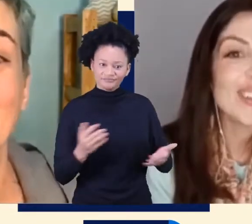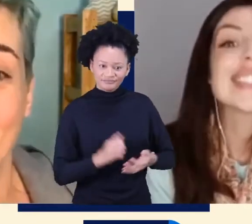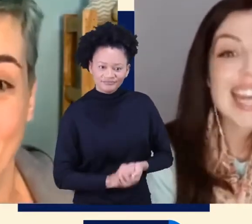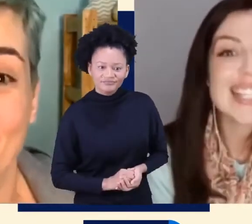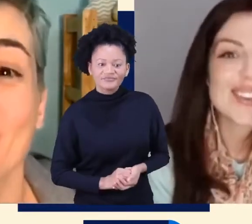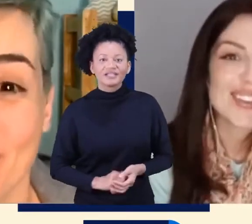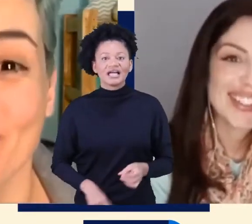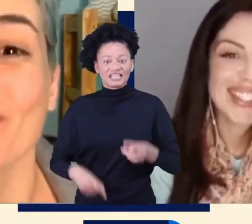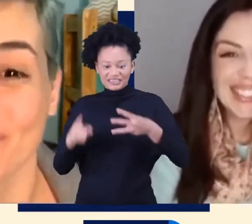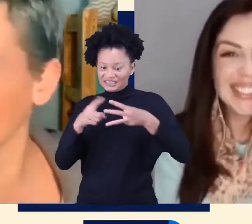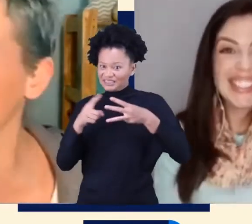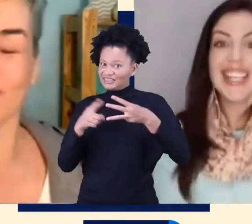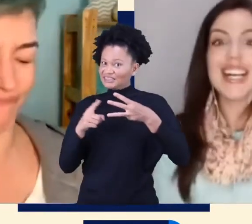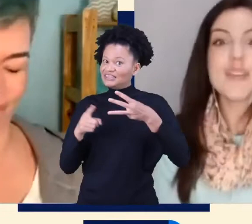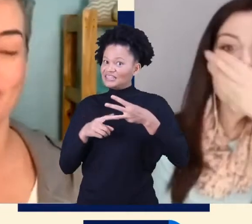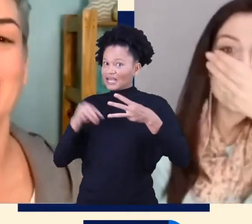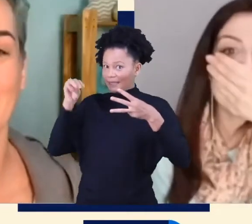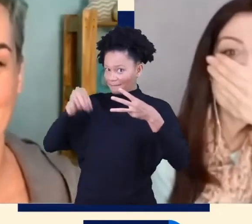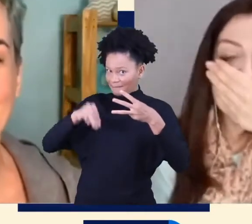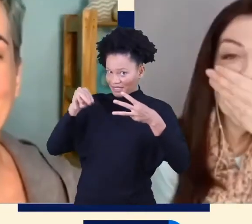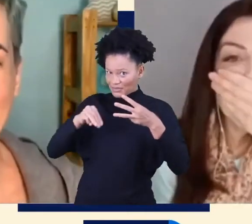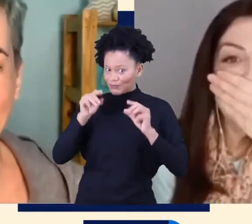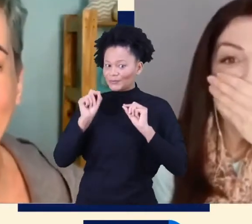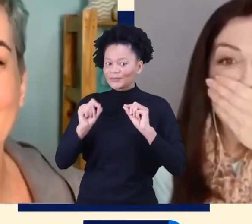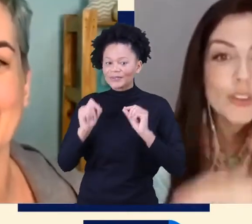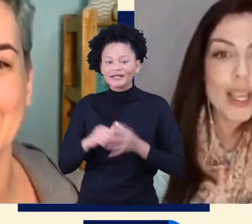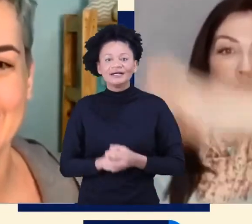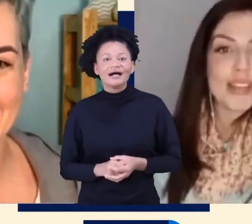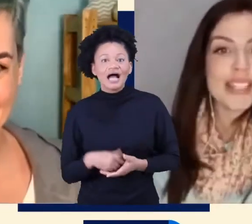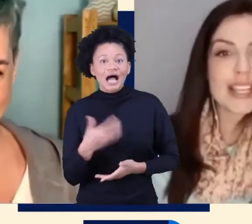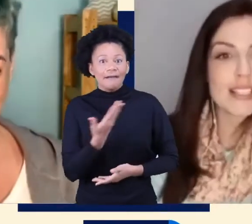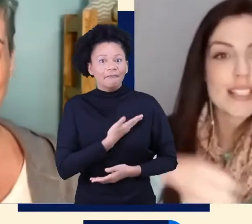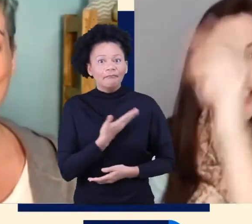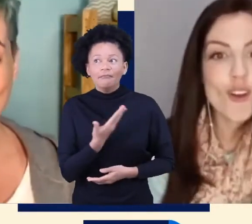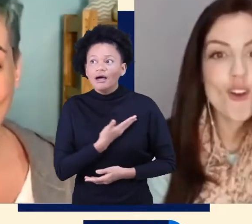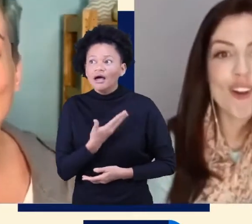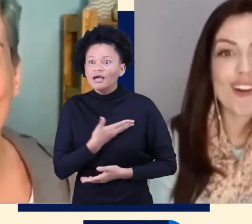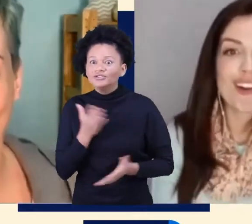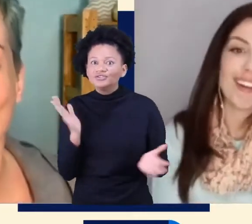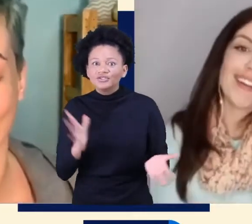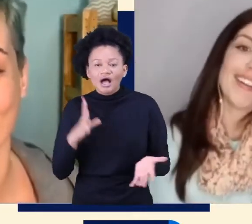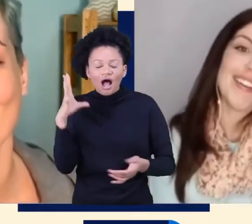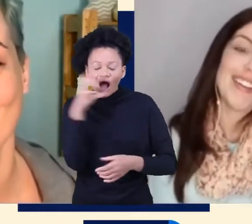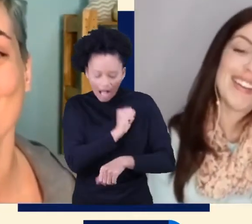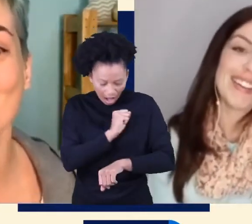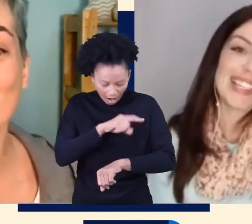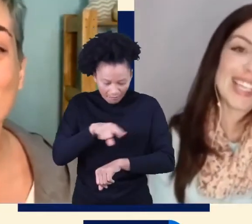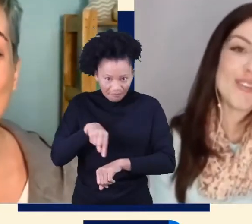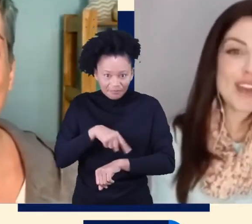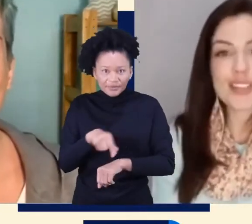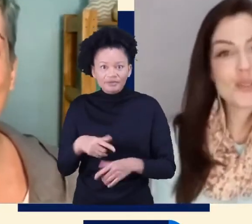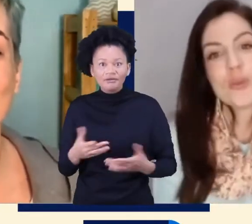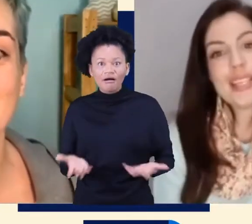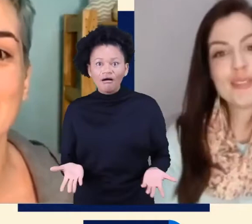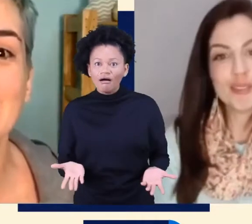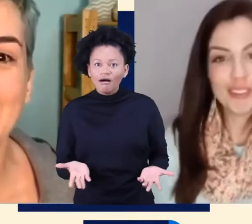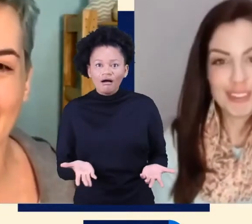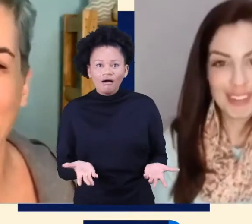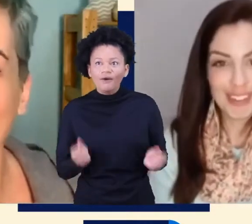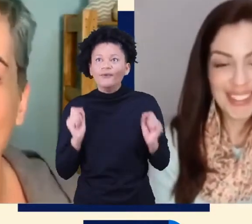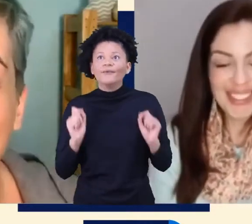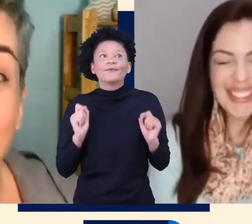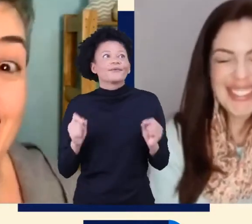e não 3 horas. Amiga, o tempo fez assim, ó. O que eu faço